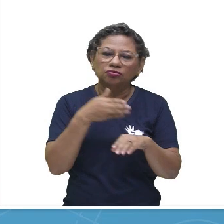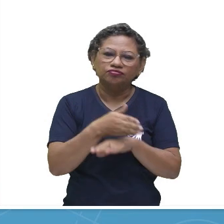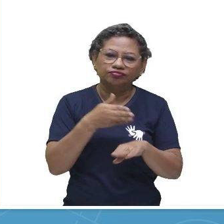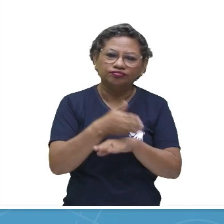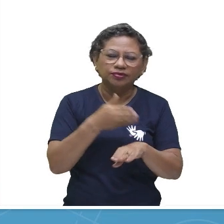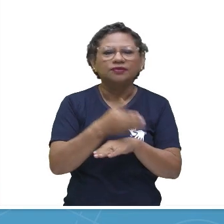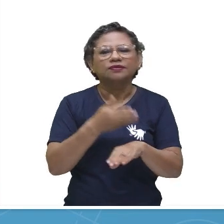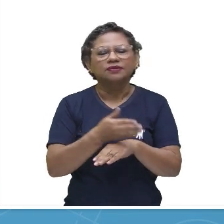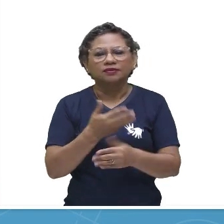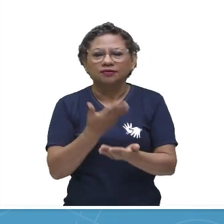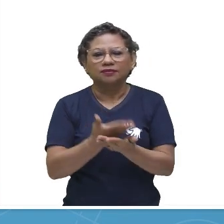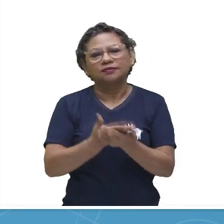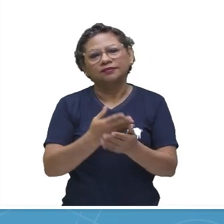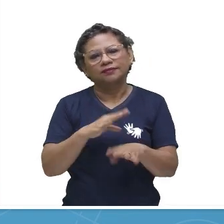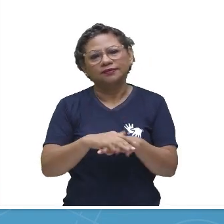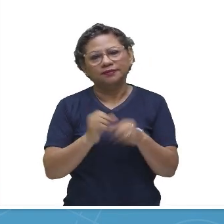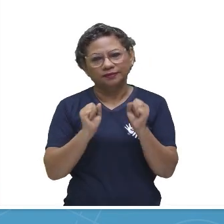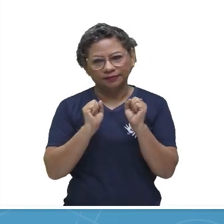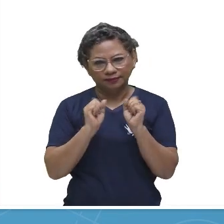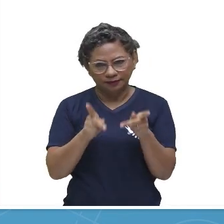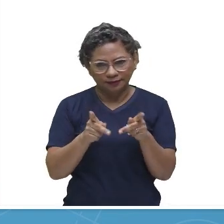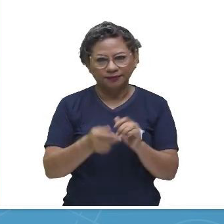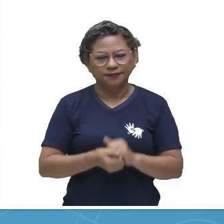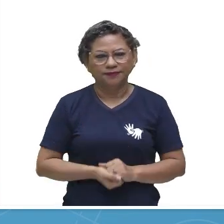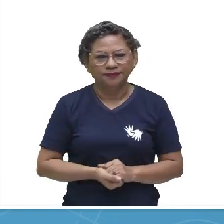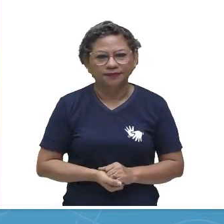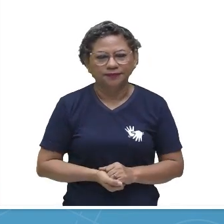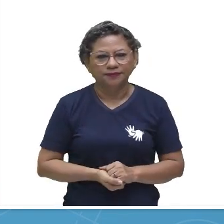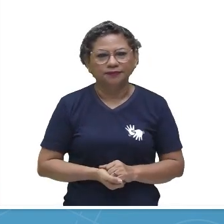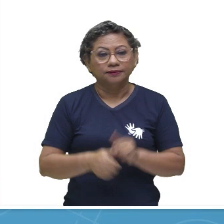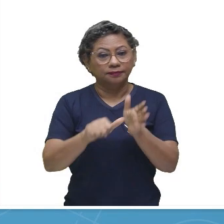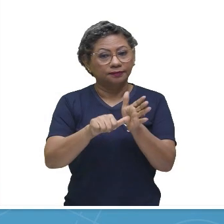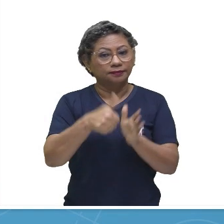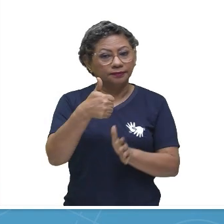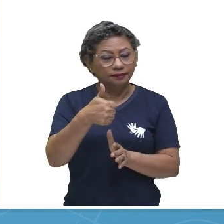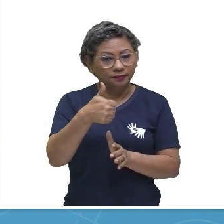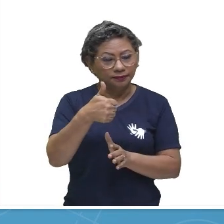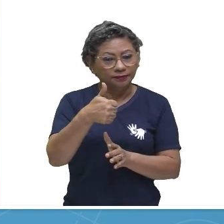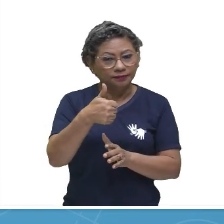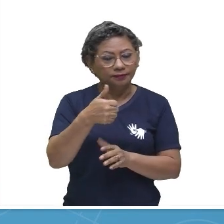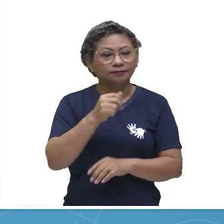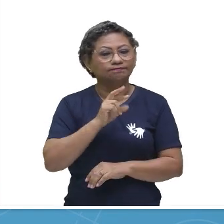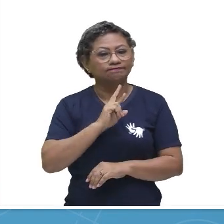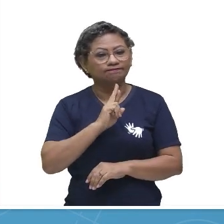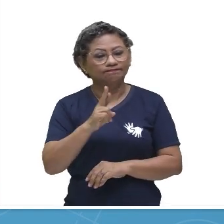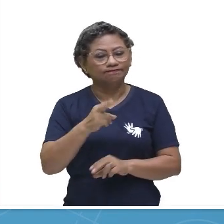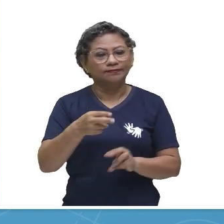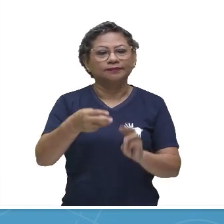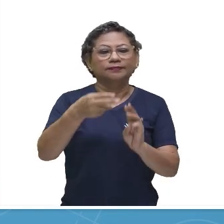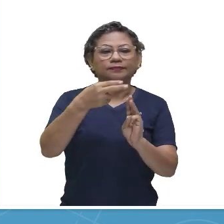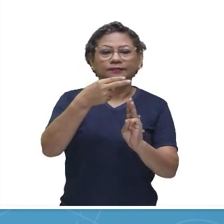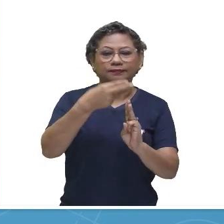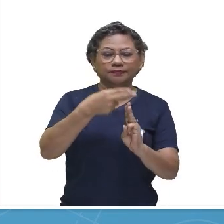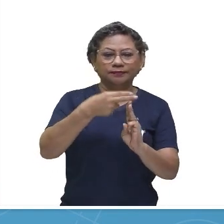as nossas aulas, beleza? Muito bem, vamos para a questão 1. Determine as potências, né, das seguintes